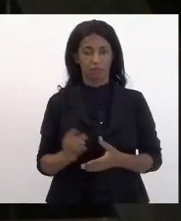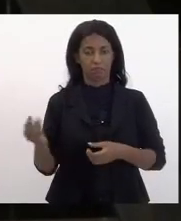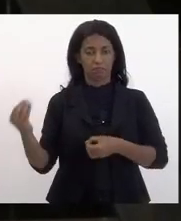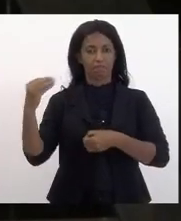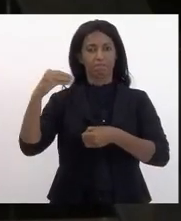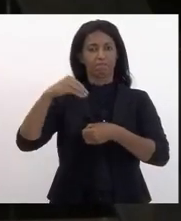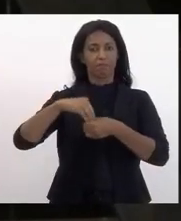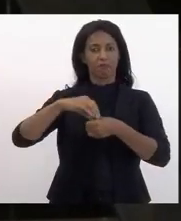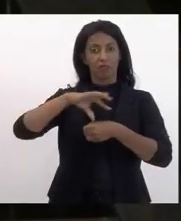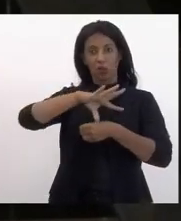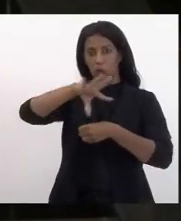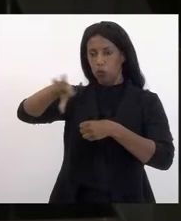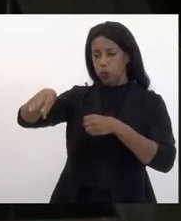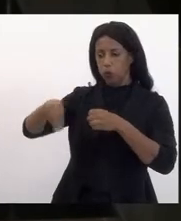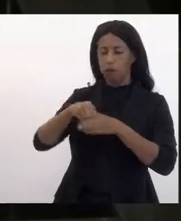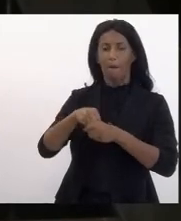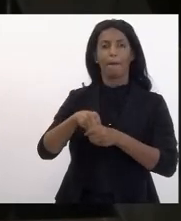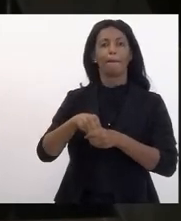implementarem